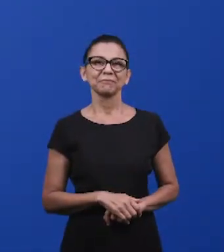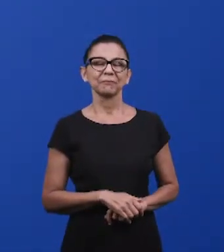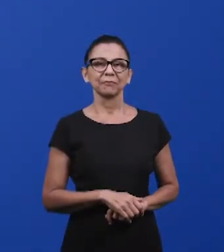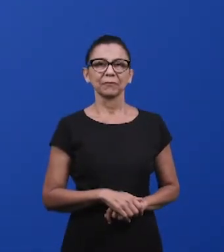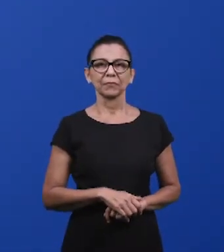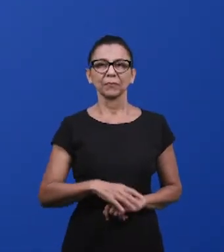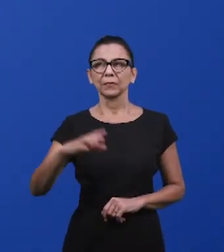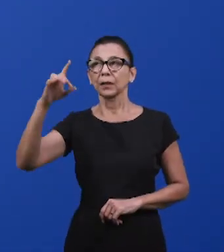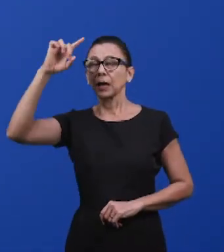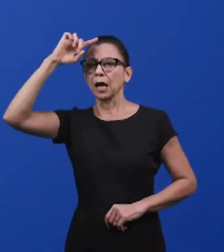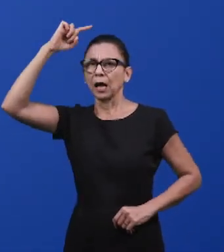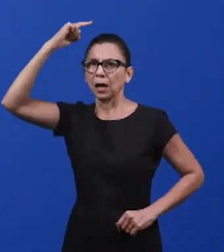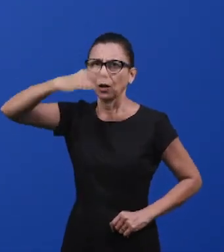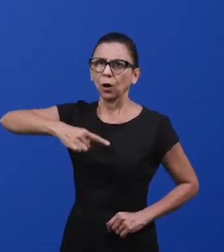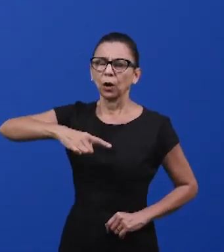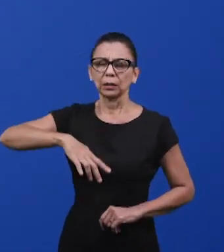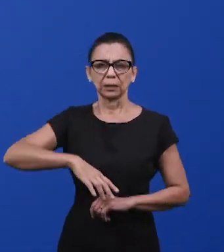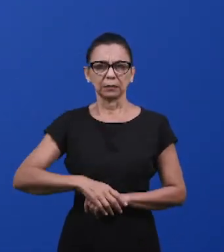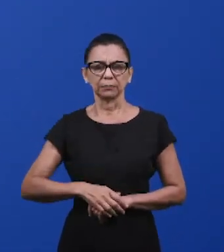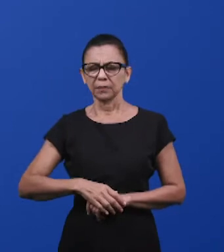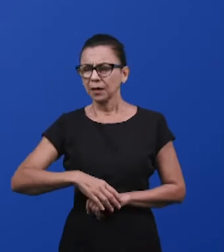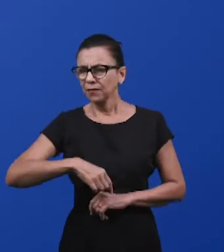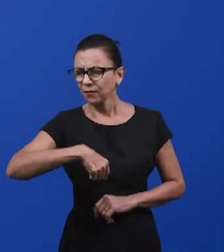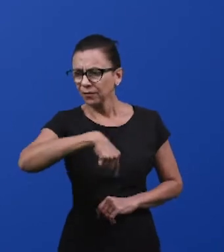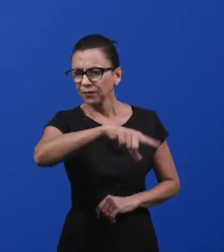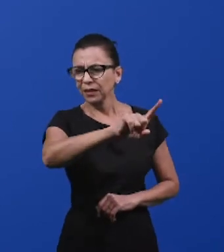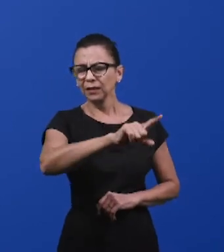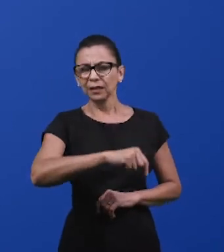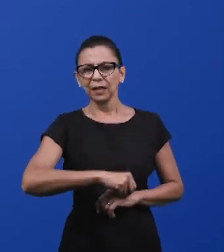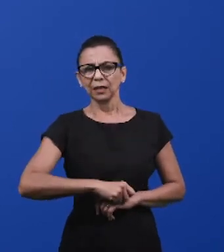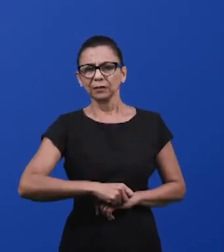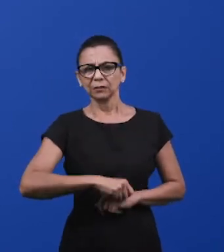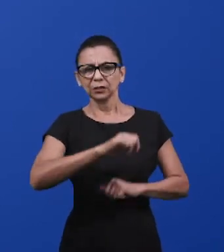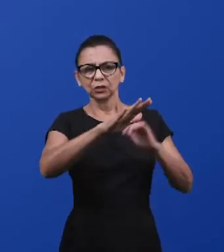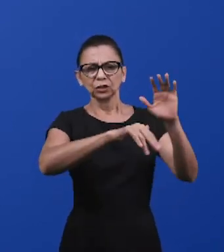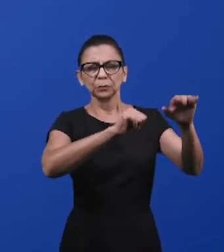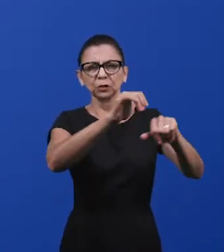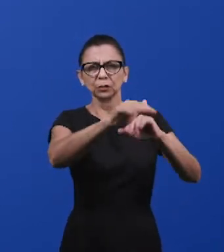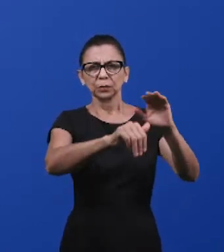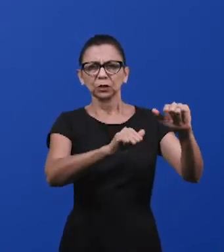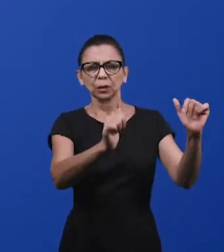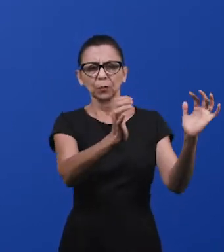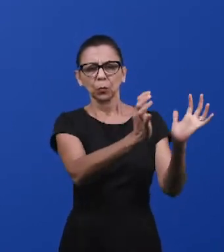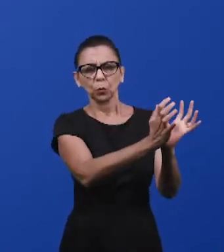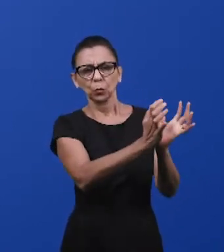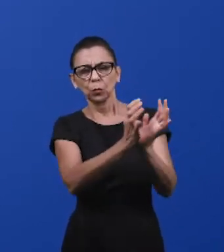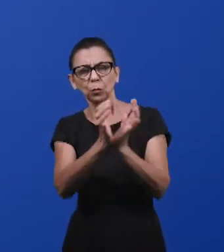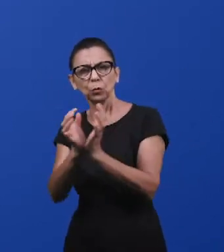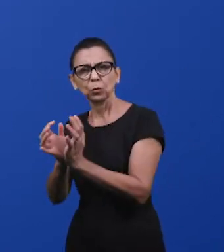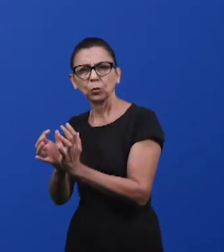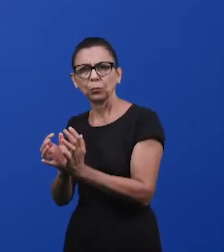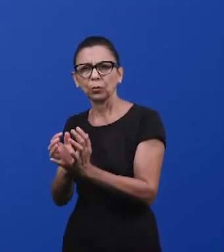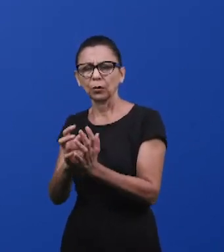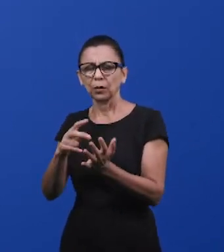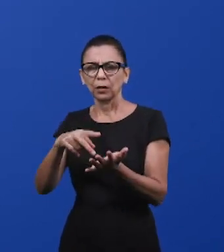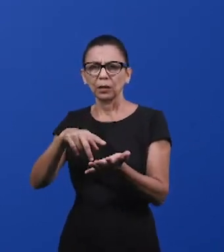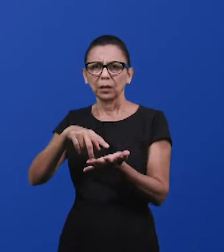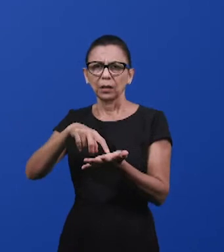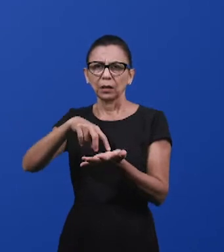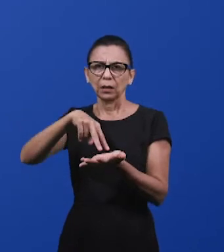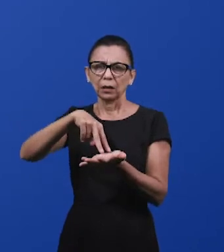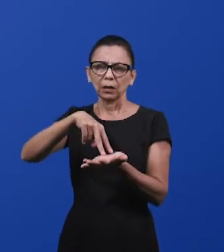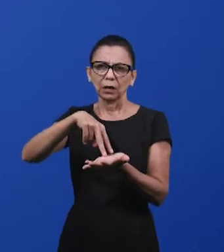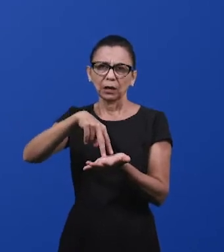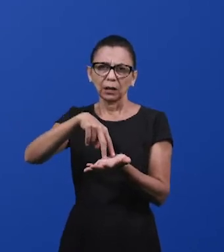ordem foi trazer aqui os pobres e aleijados e mancos e cegos. E a resposta nós podemos encontrar em